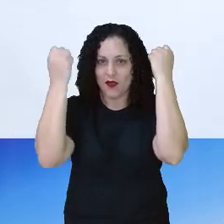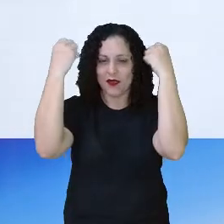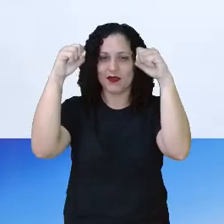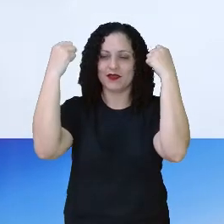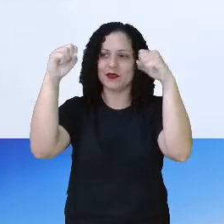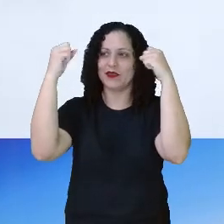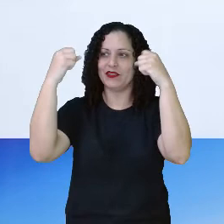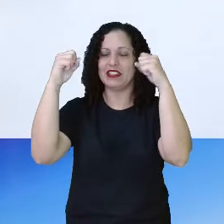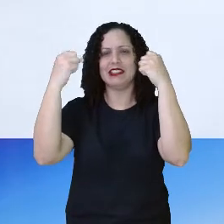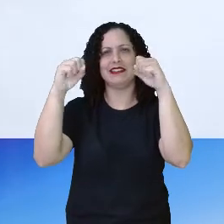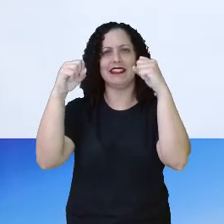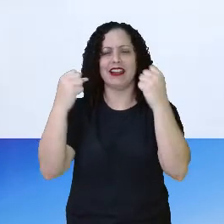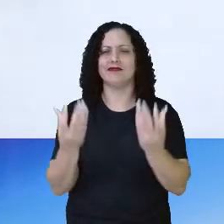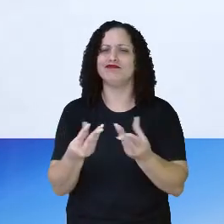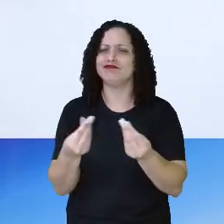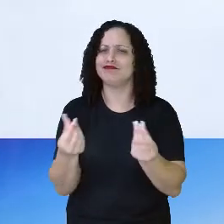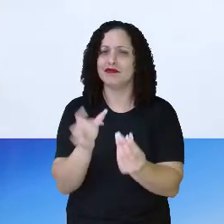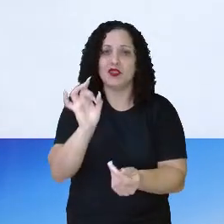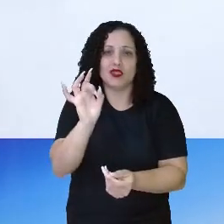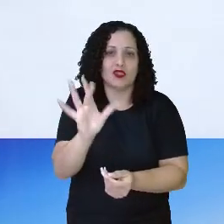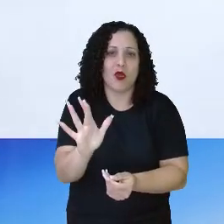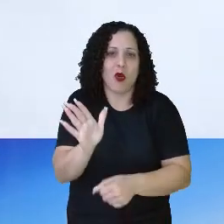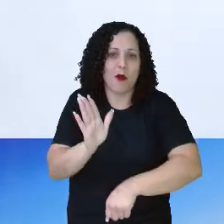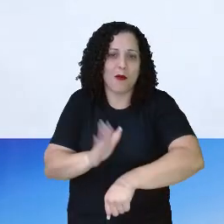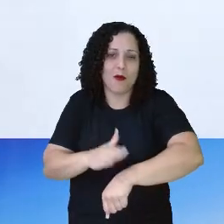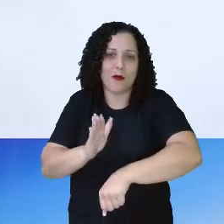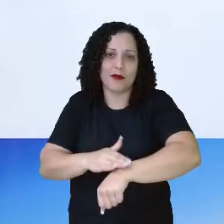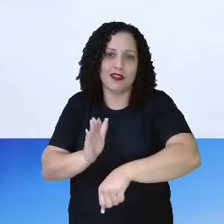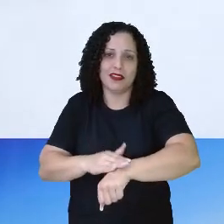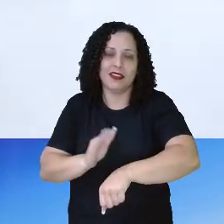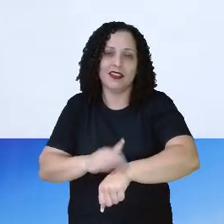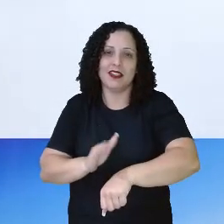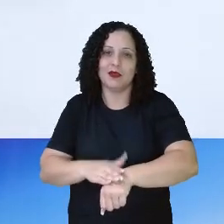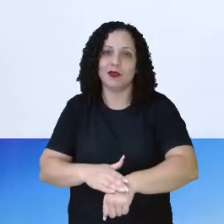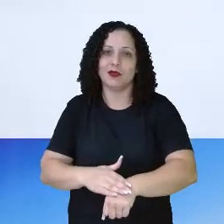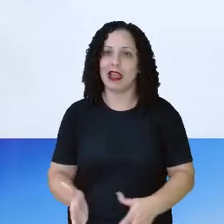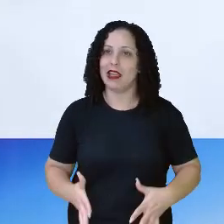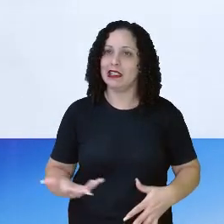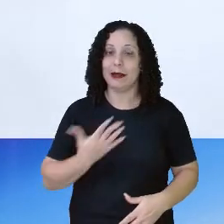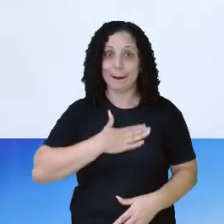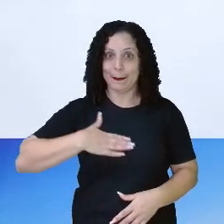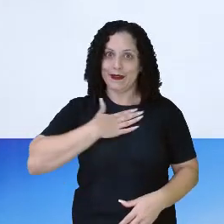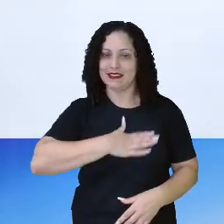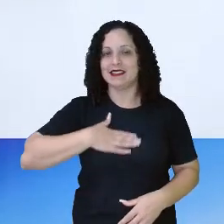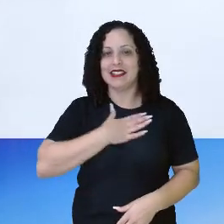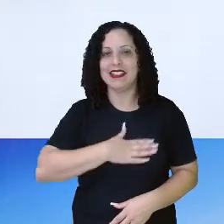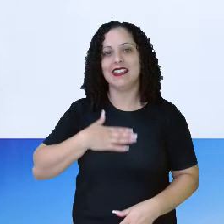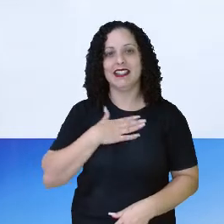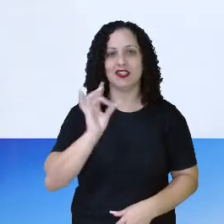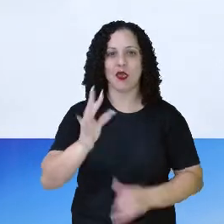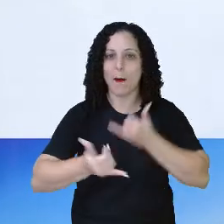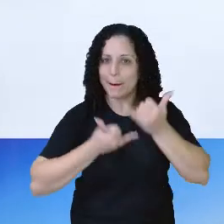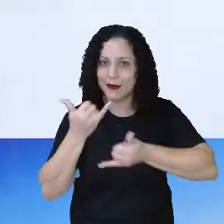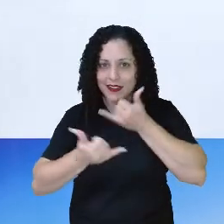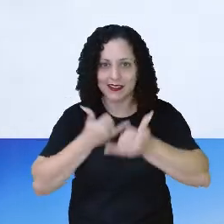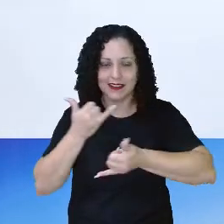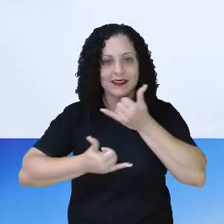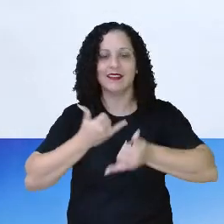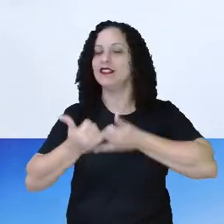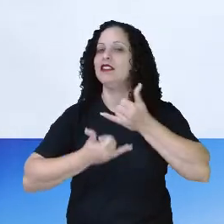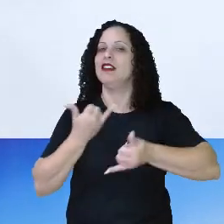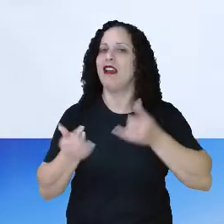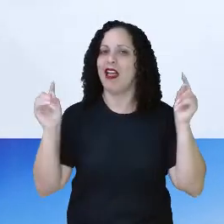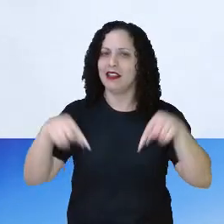é apenas um momento de prazer, um momento lúdico, um momento de brincadeira, que ali não